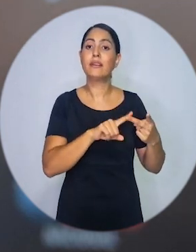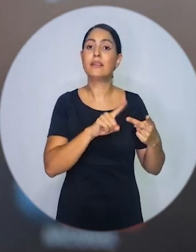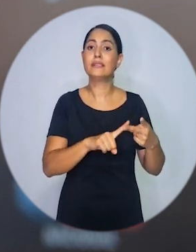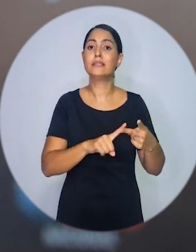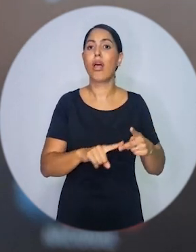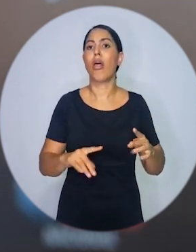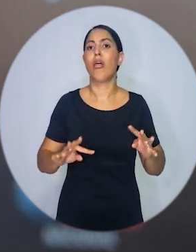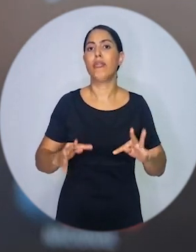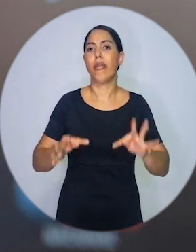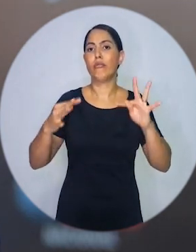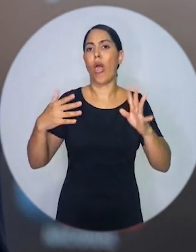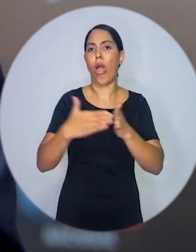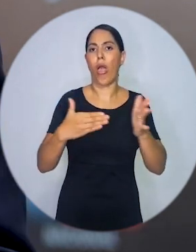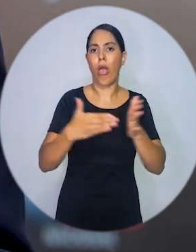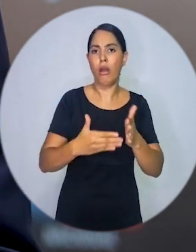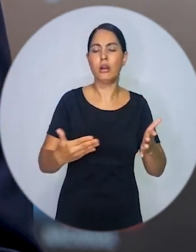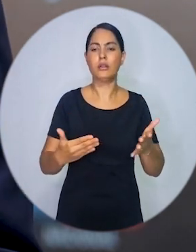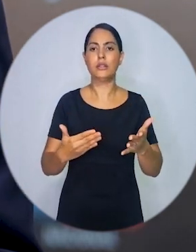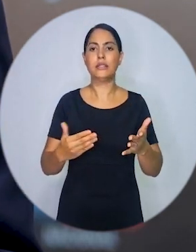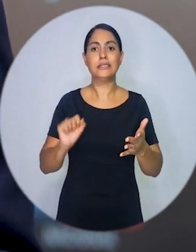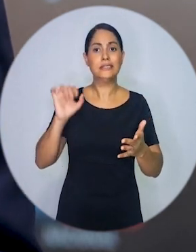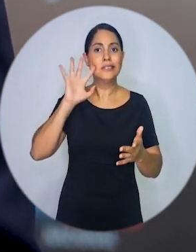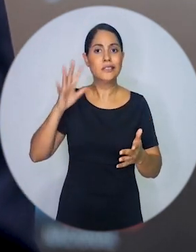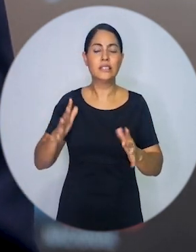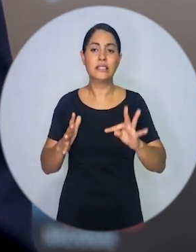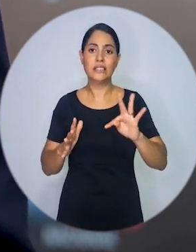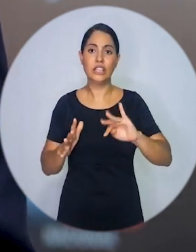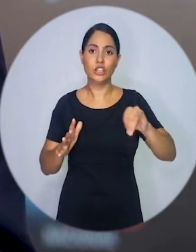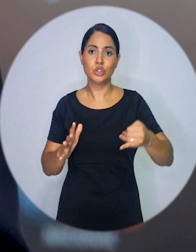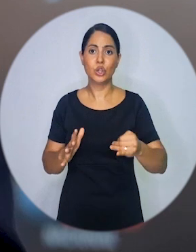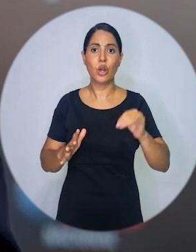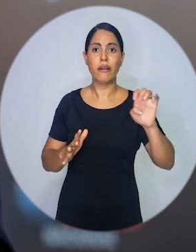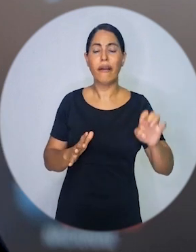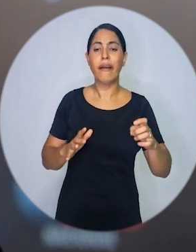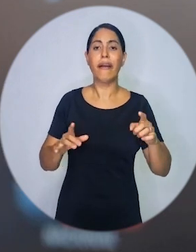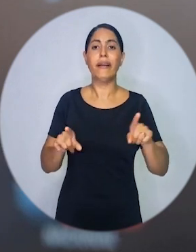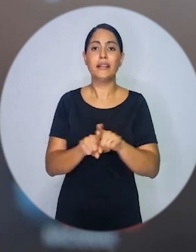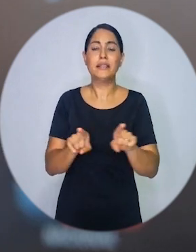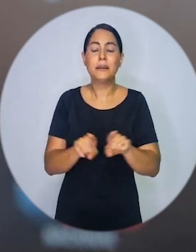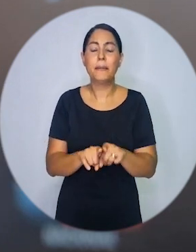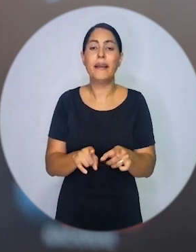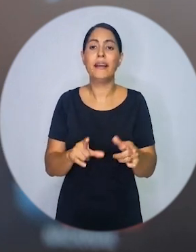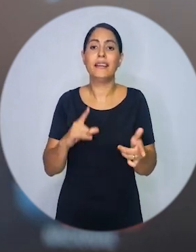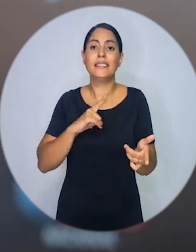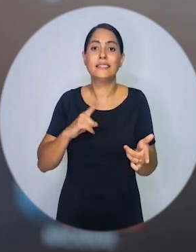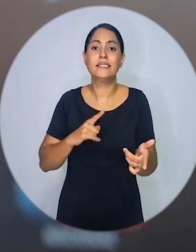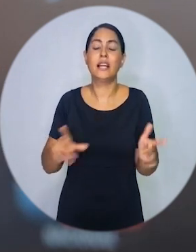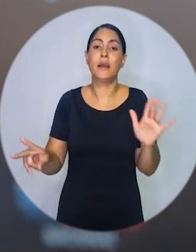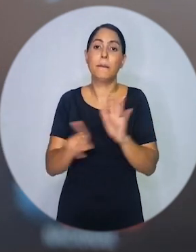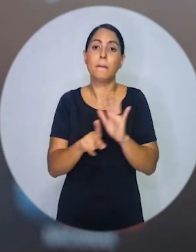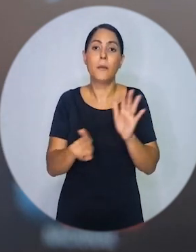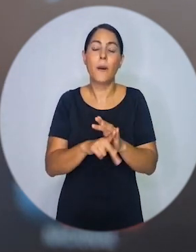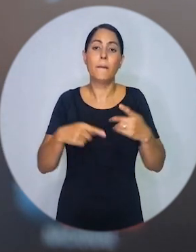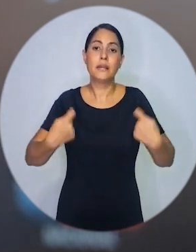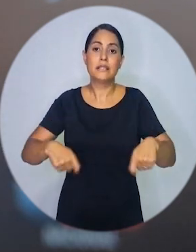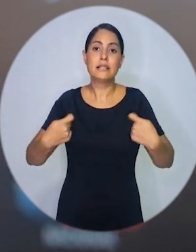mudanças legislativas, as deficiências tecnológicas para uso dos PJEs, os campos